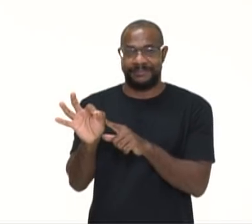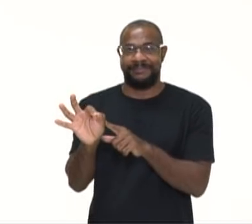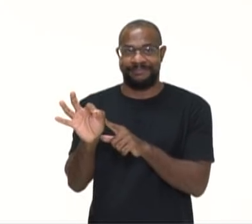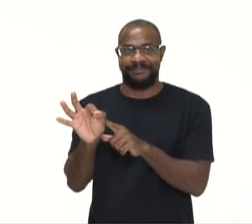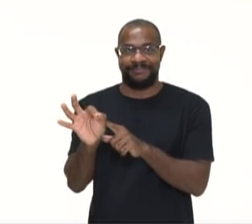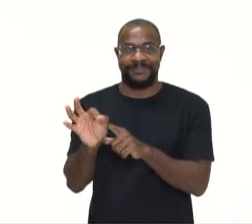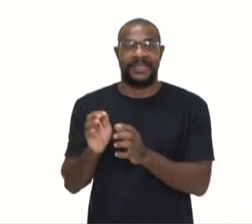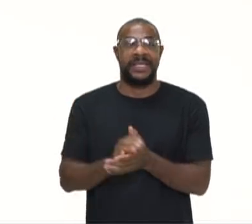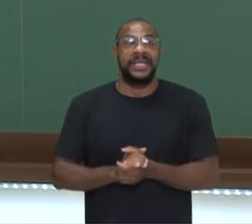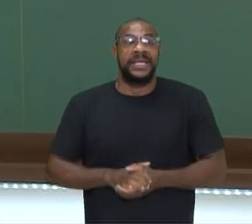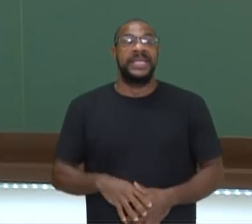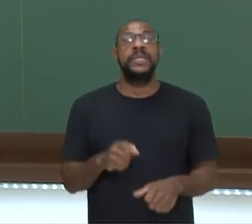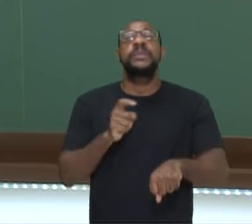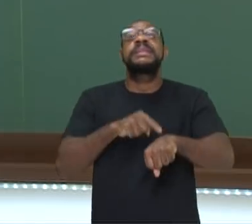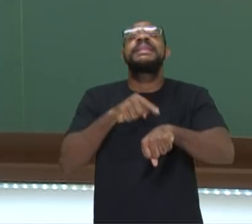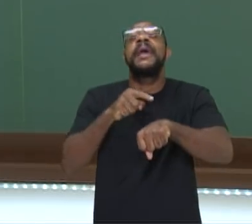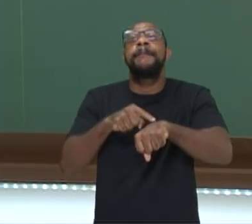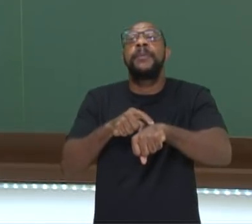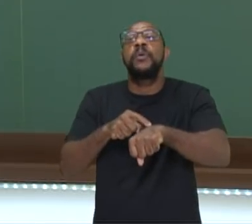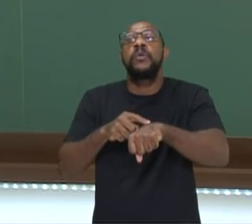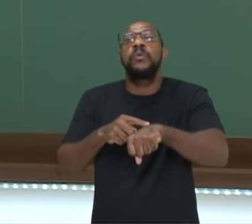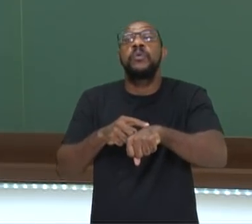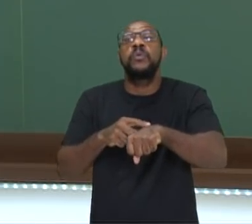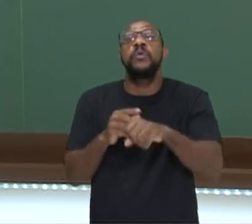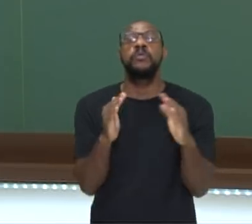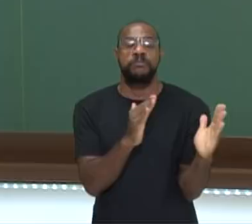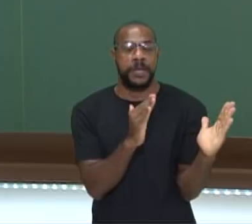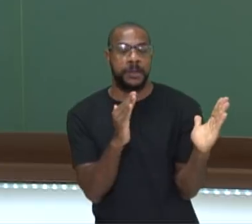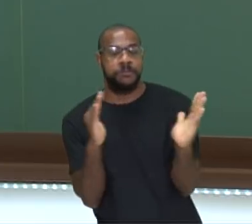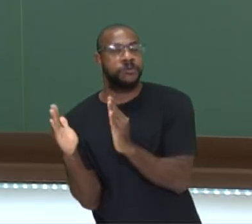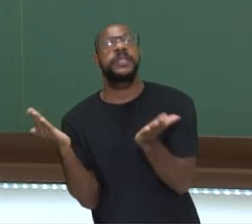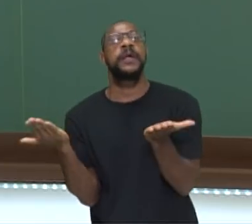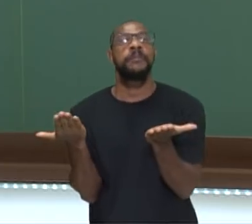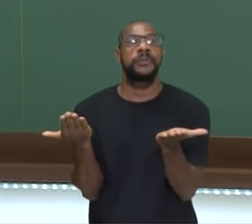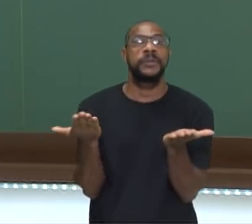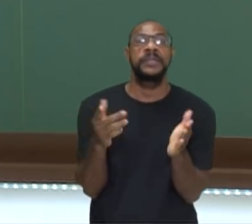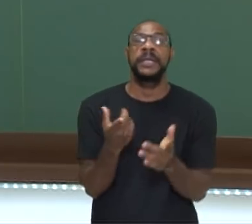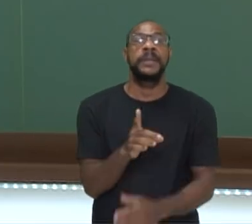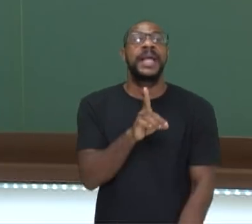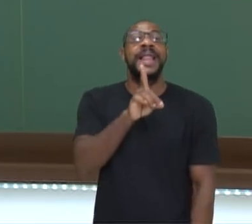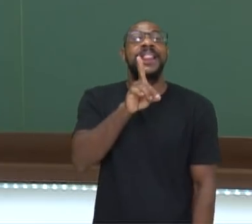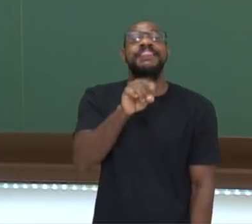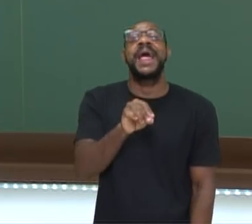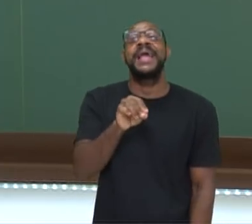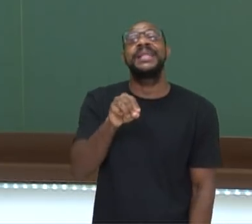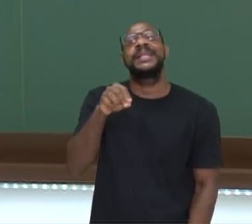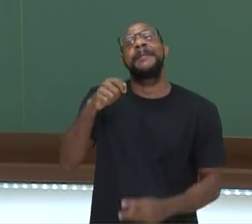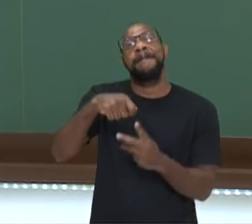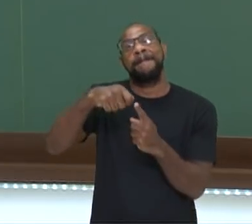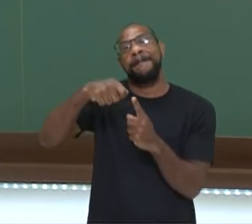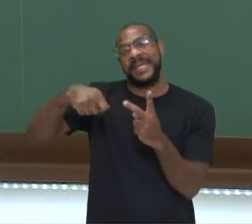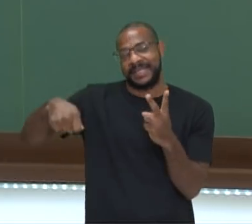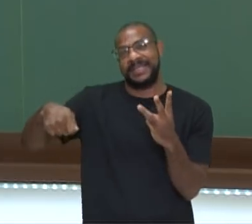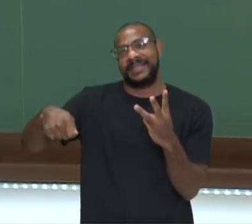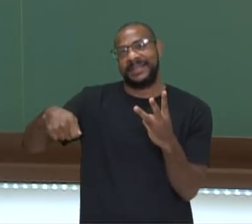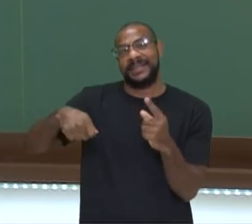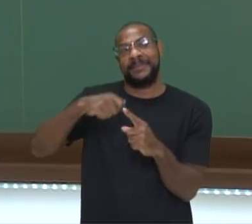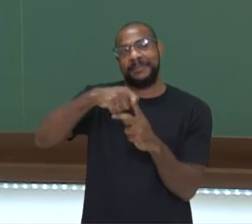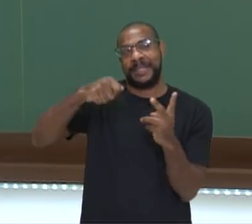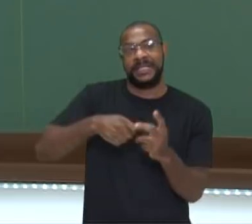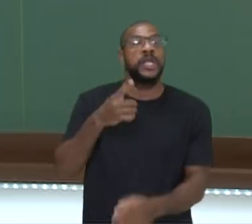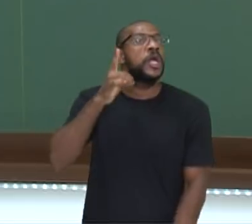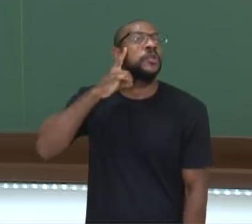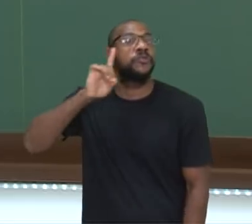a taxa e o tempo tem que estar no mesmo tempo. Por exemplo, a taxa em meses, o tempo em meses. Senão, a gente